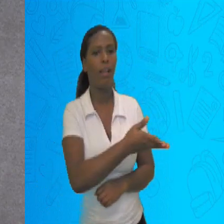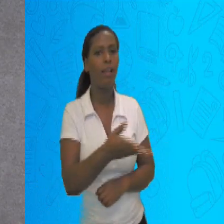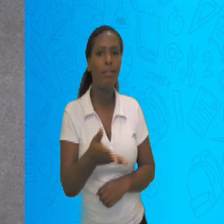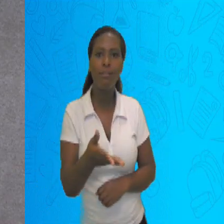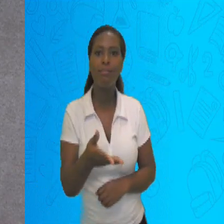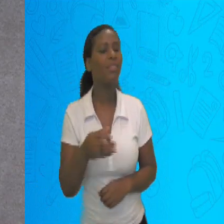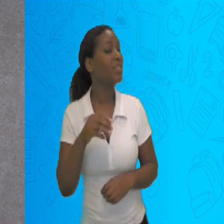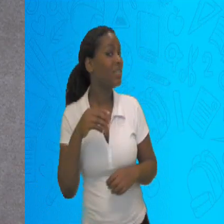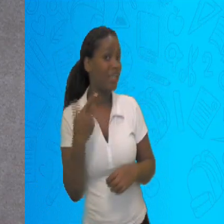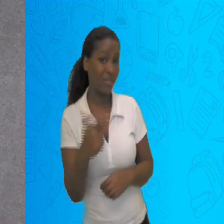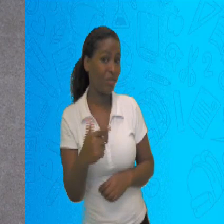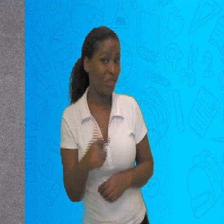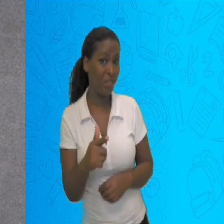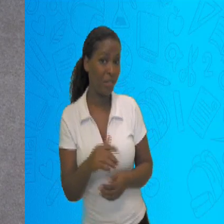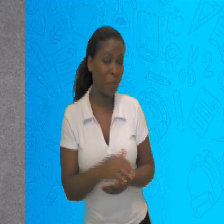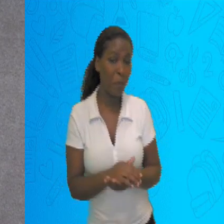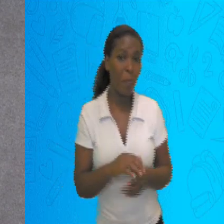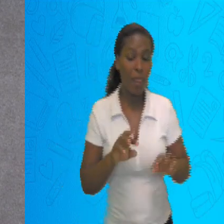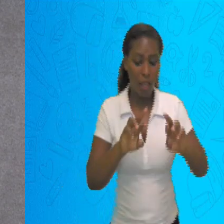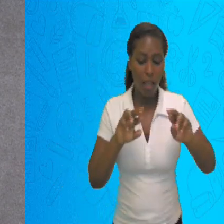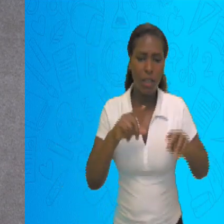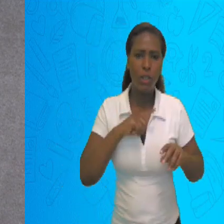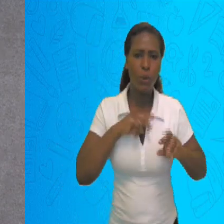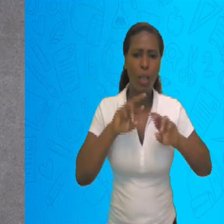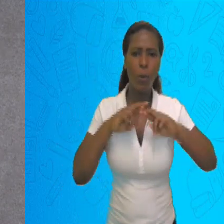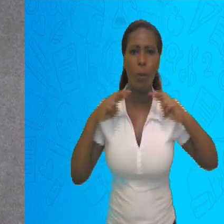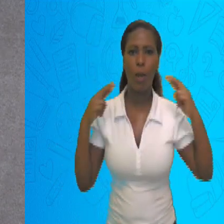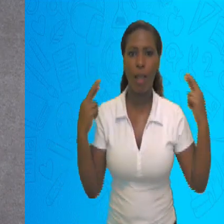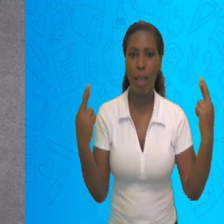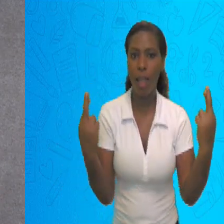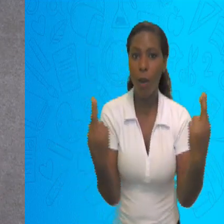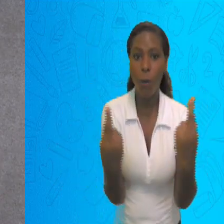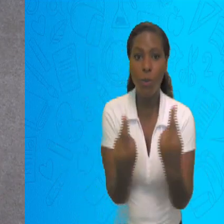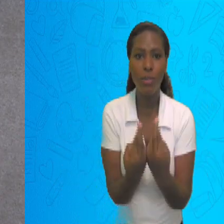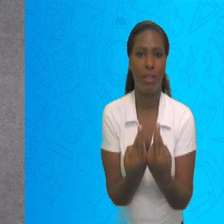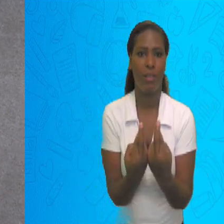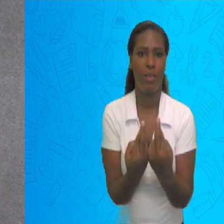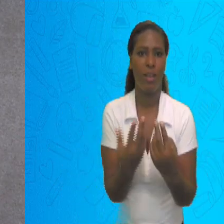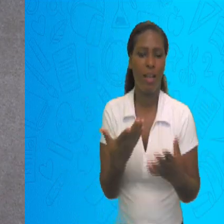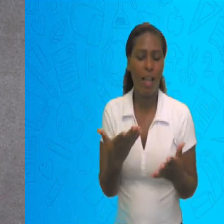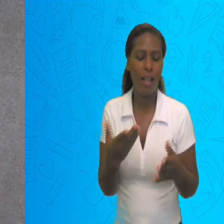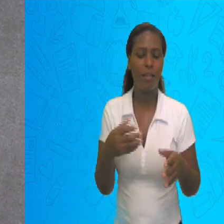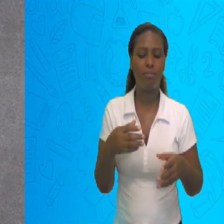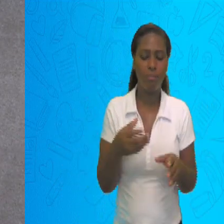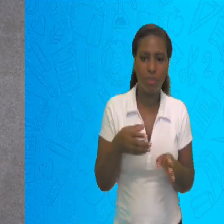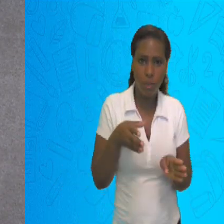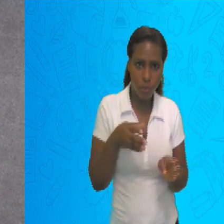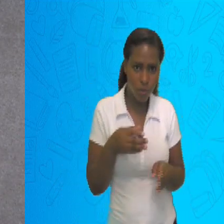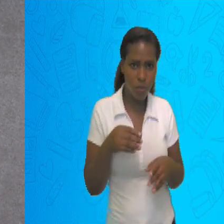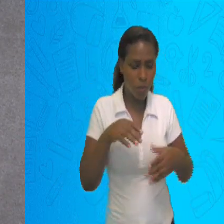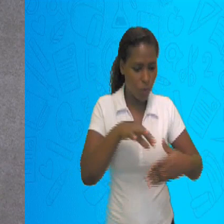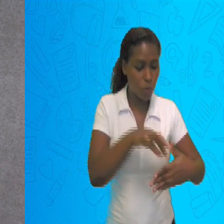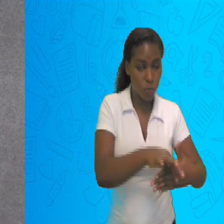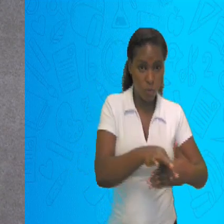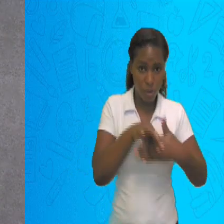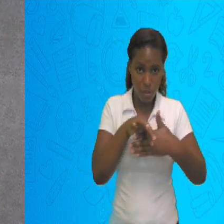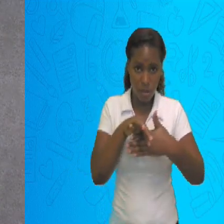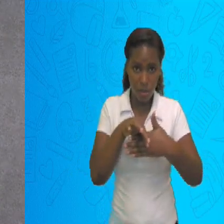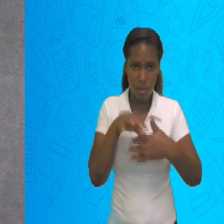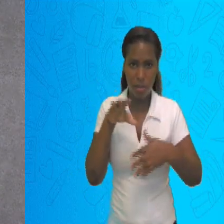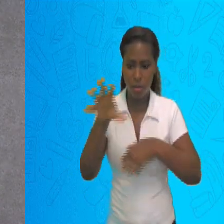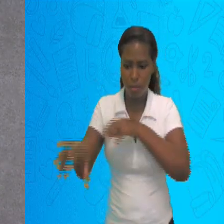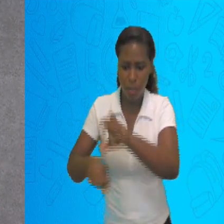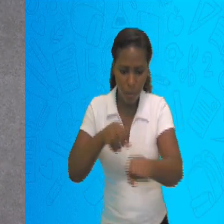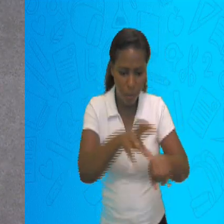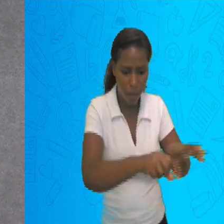Eles viviam reunidos em uma espécie de conselho, as decisões eram tomadas desta forma, onde